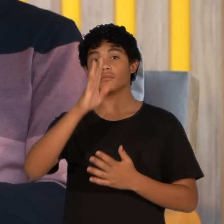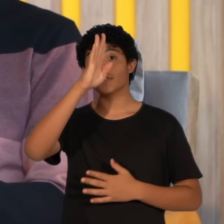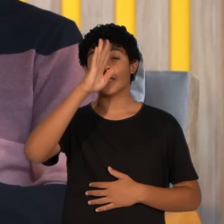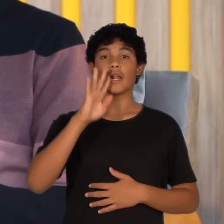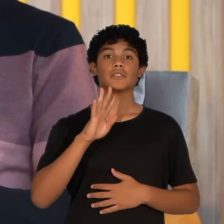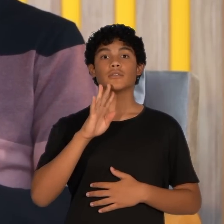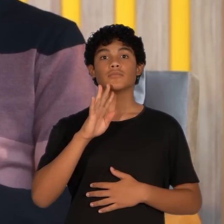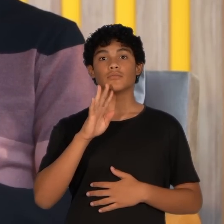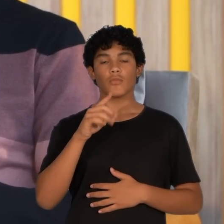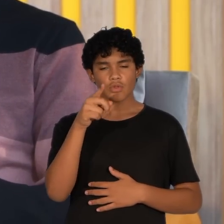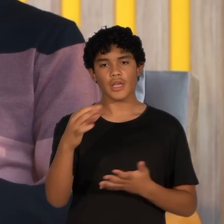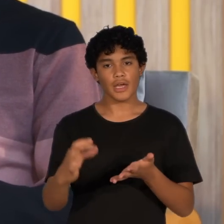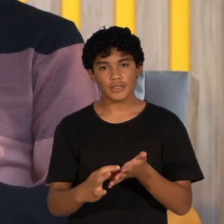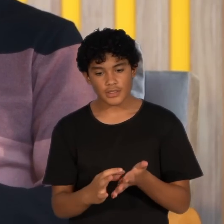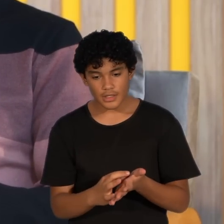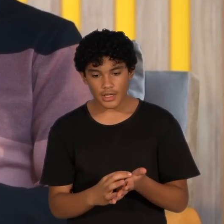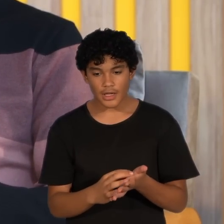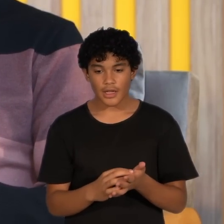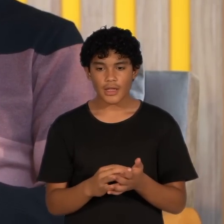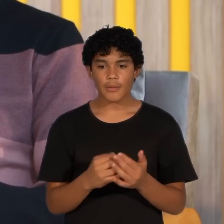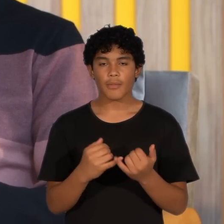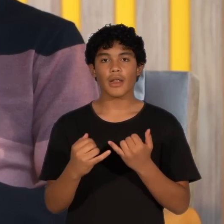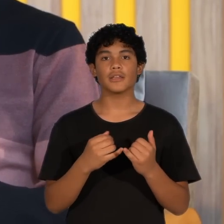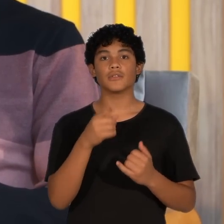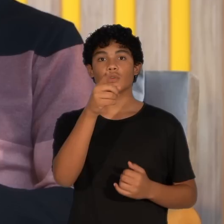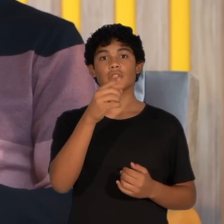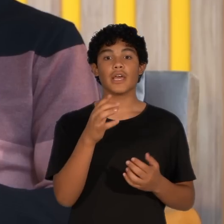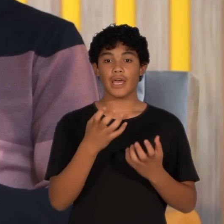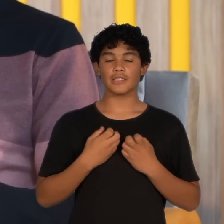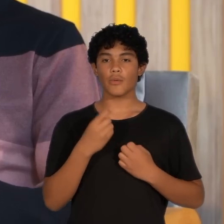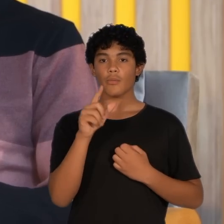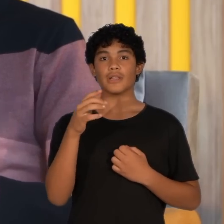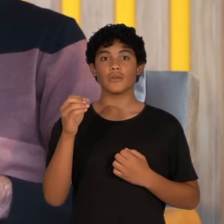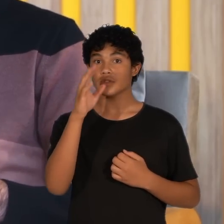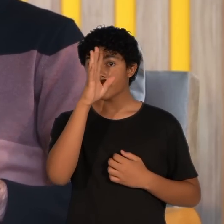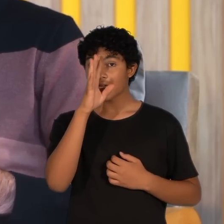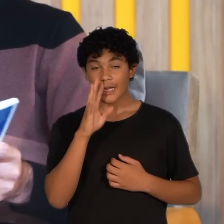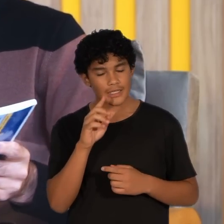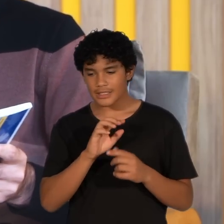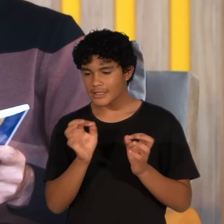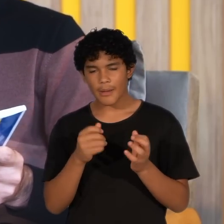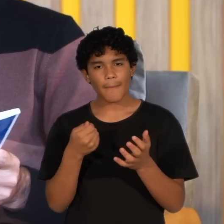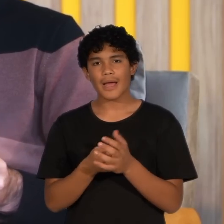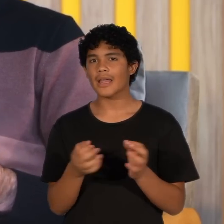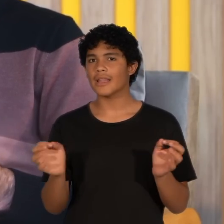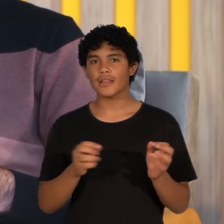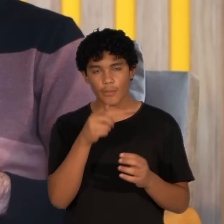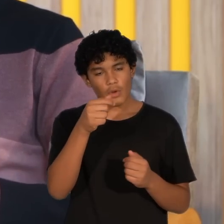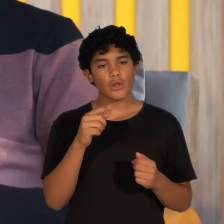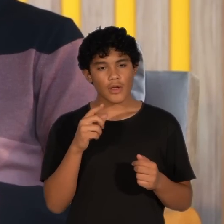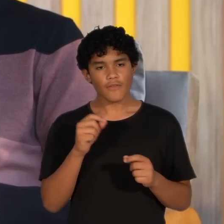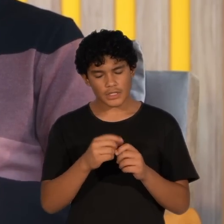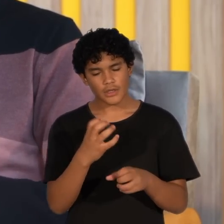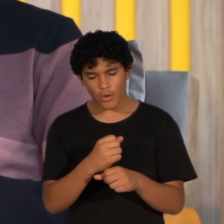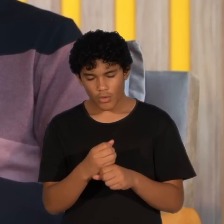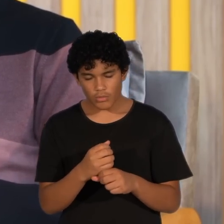mais, de graça. Né? Você assina e uma lição a mais você recebe sem pagar nada. Basicamente é isso. Faz os cálculos, depois